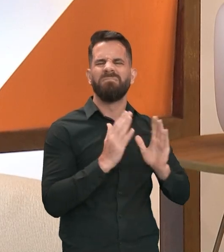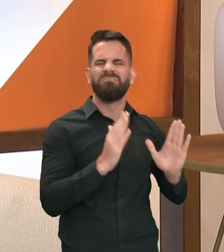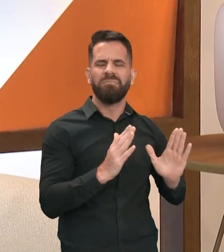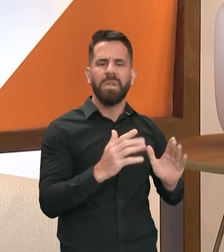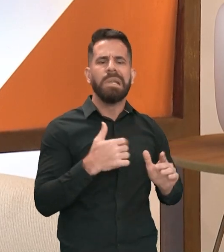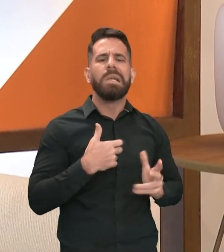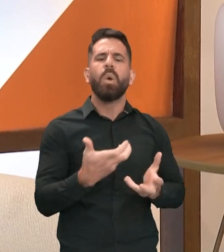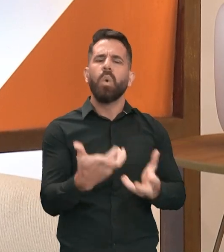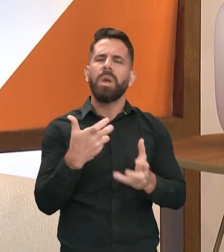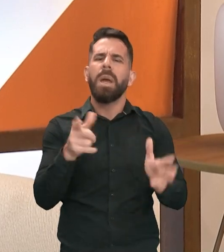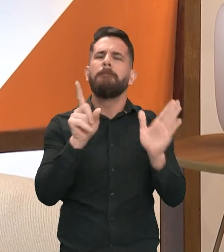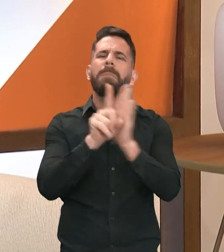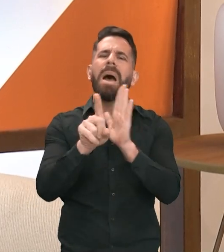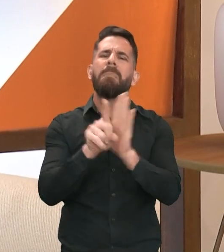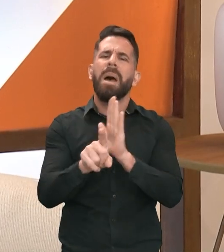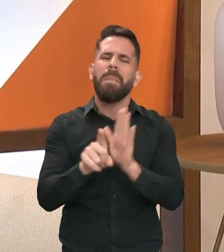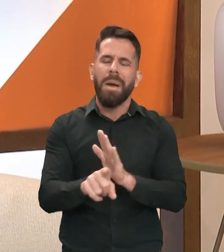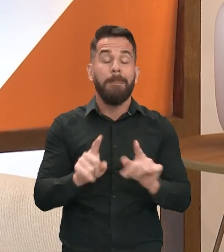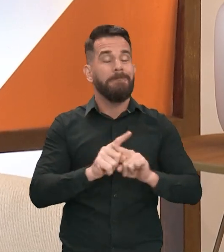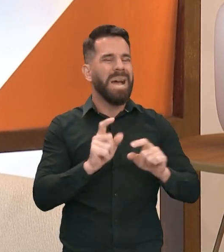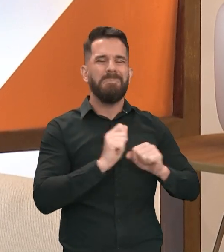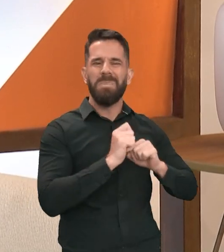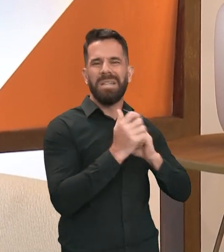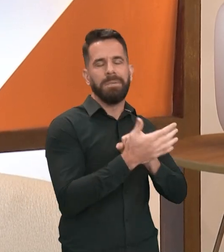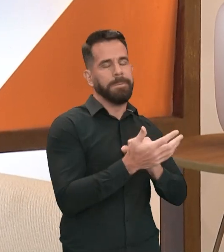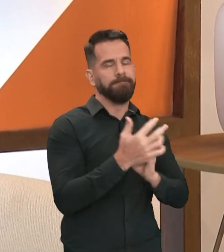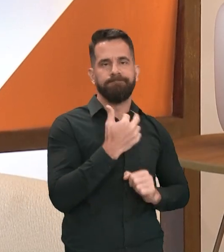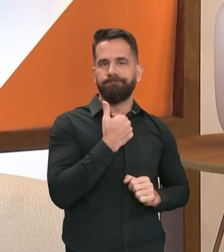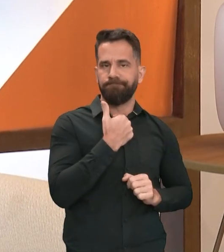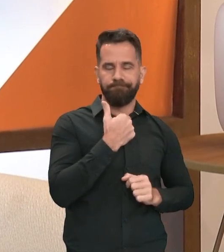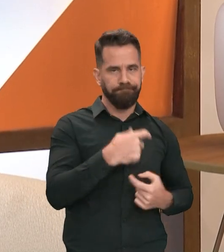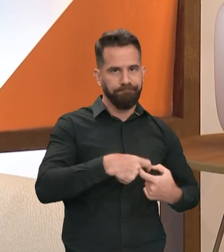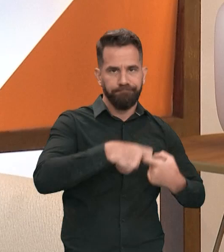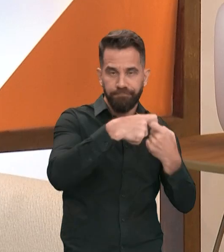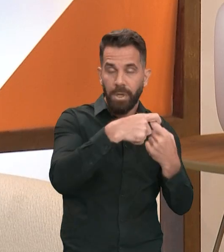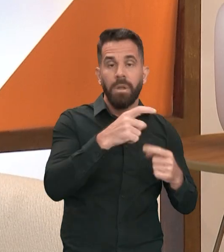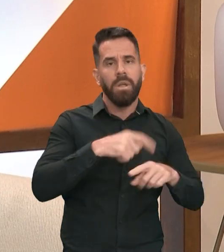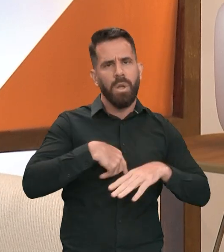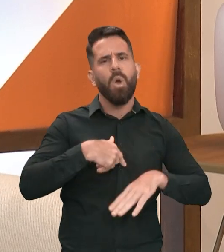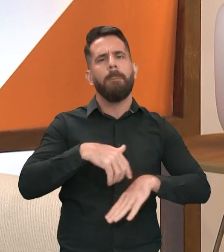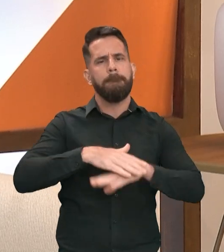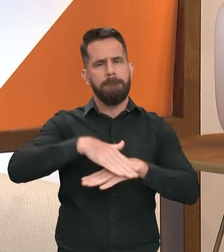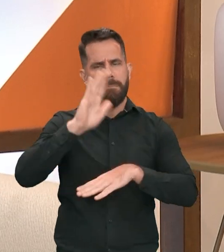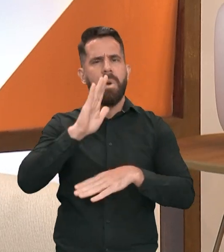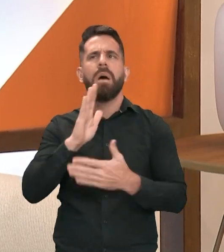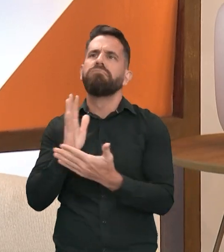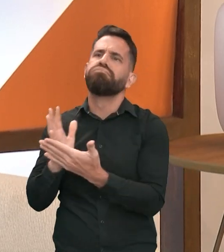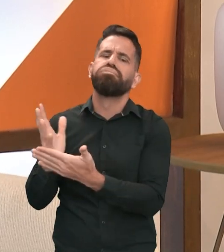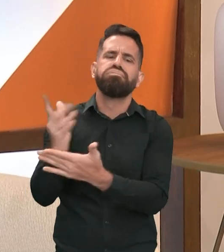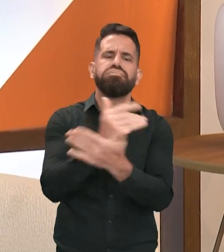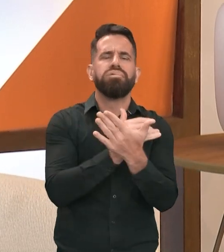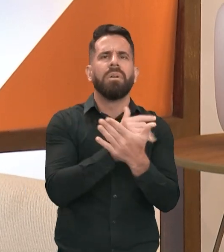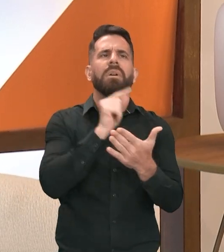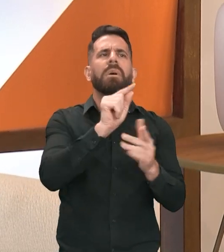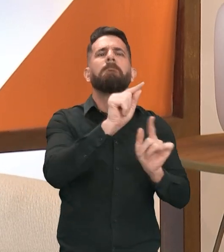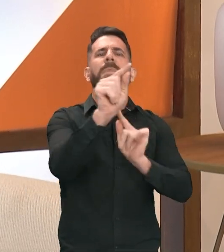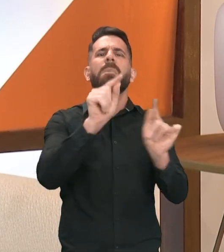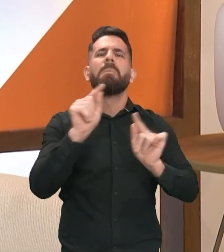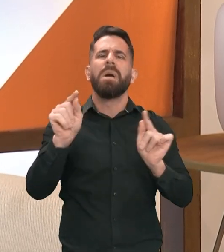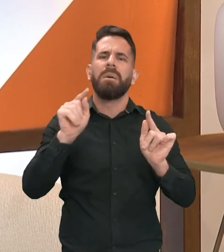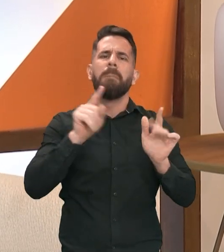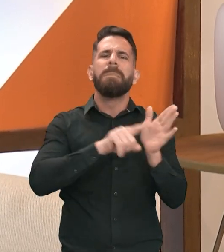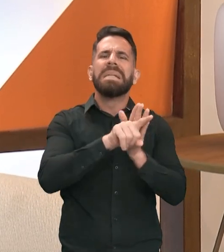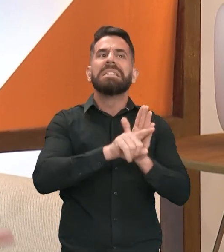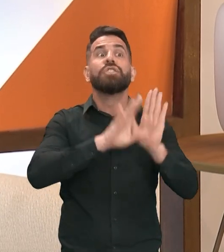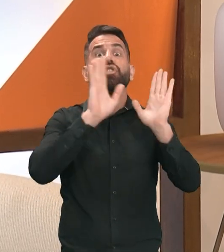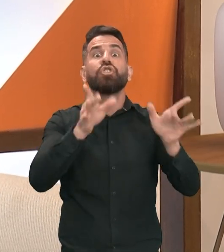para confirmar, mas por causa da pandemia não deu. Então eu tive que partir para levantamentos bibliográficos. Mas durante os estudos,